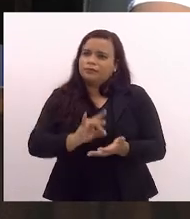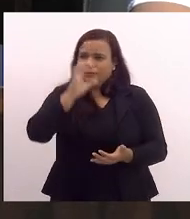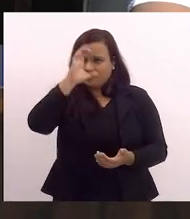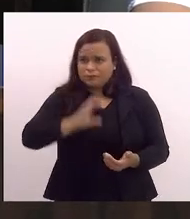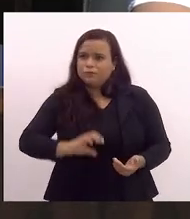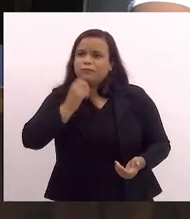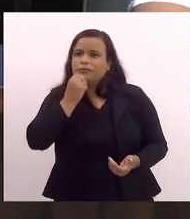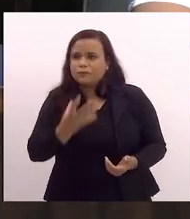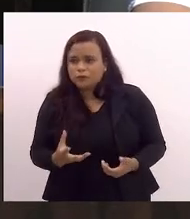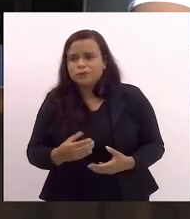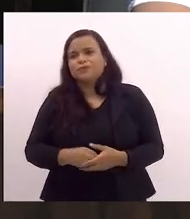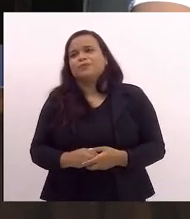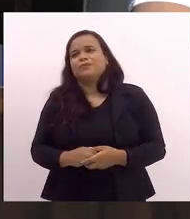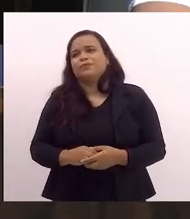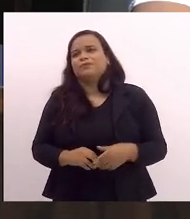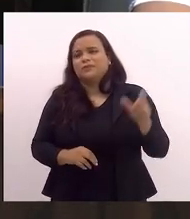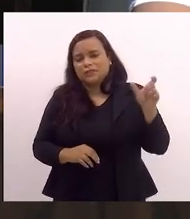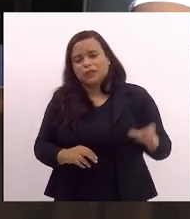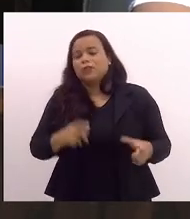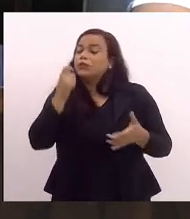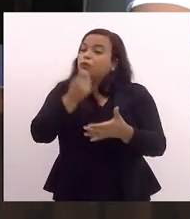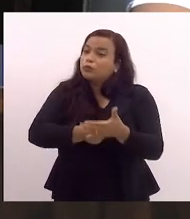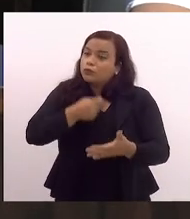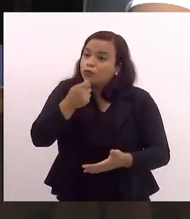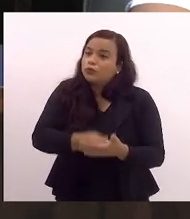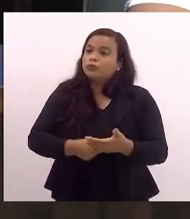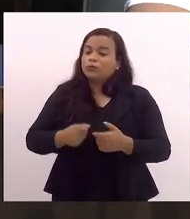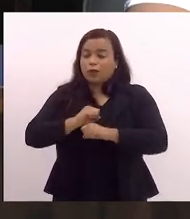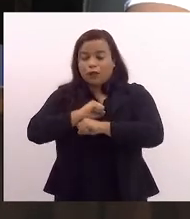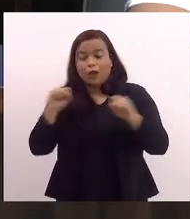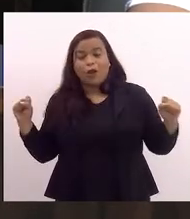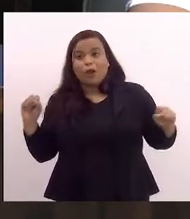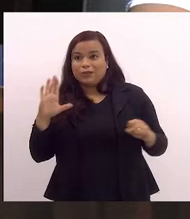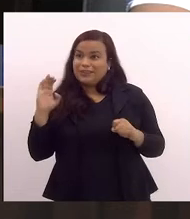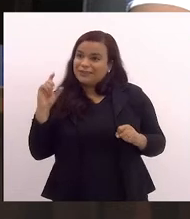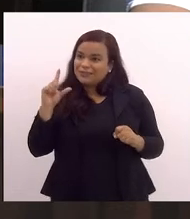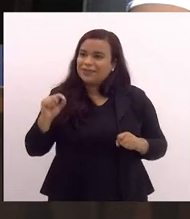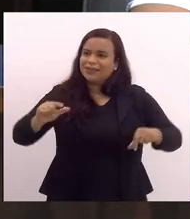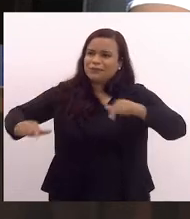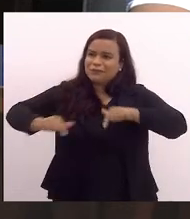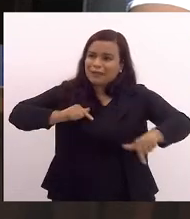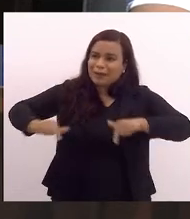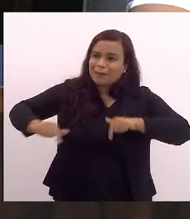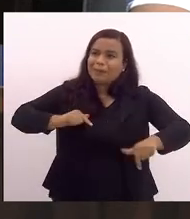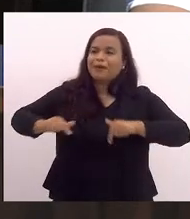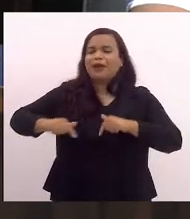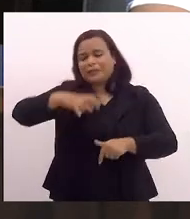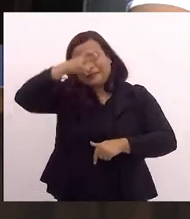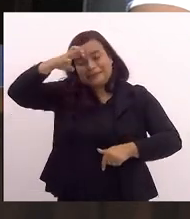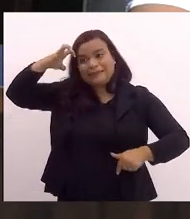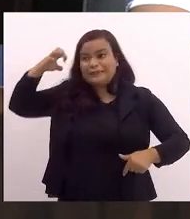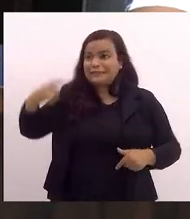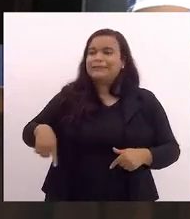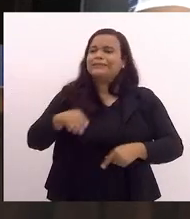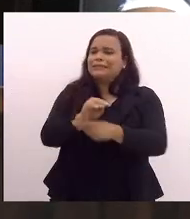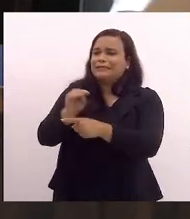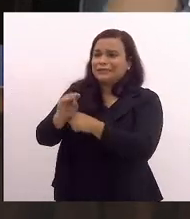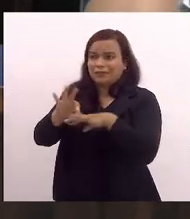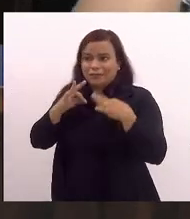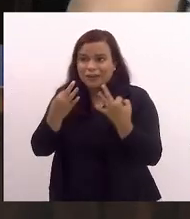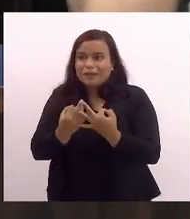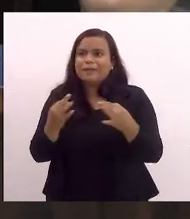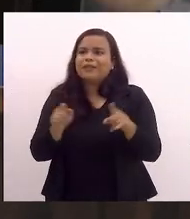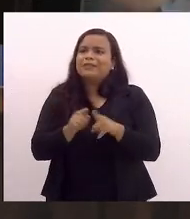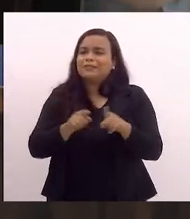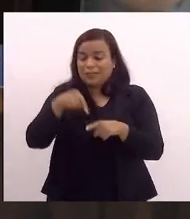de bem. O cidadão que luta, que acorda cedo, que trabalha duro pelos seus e que, independente da injustiça do